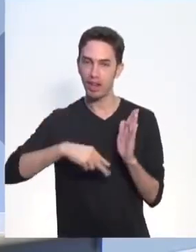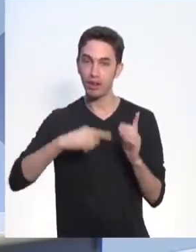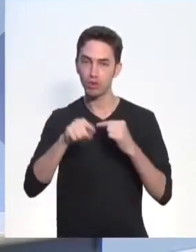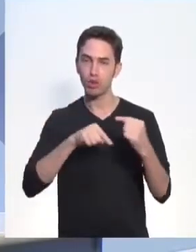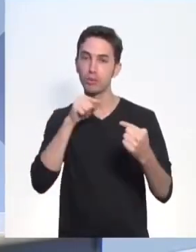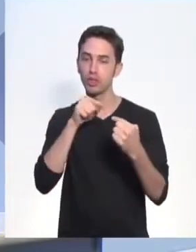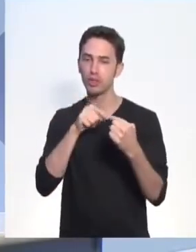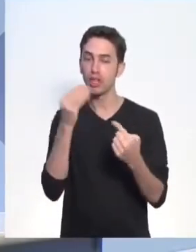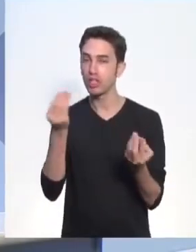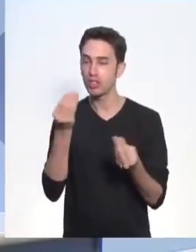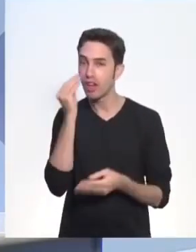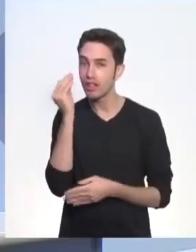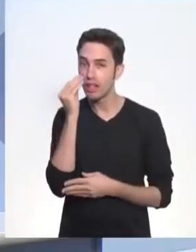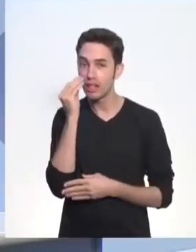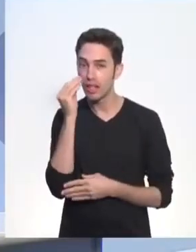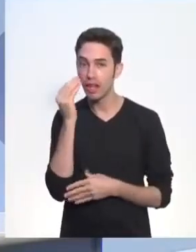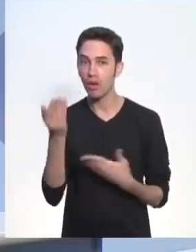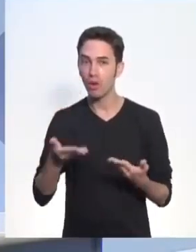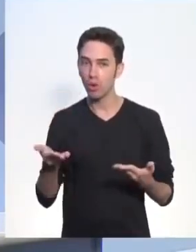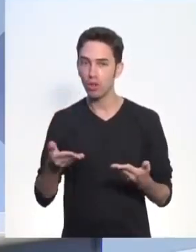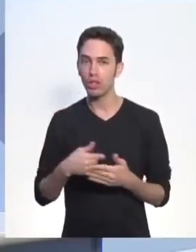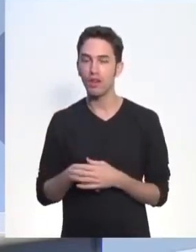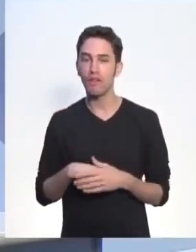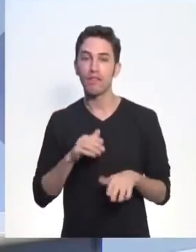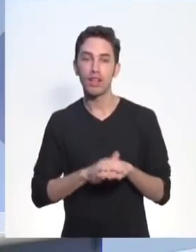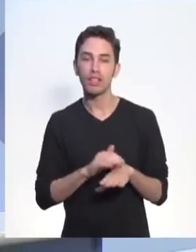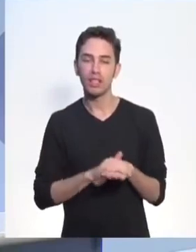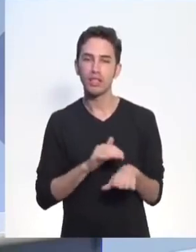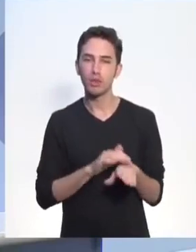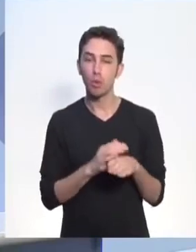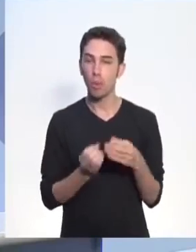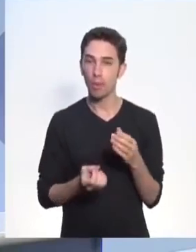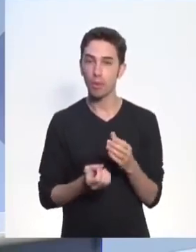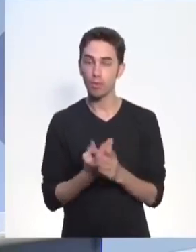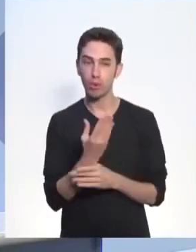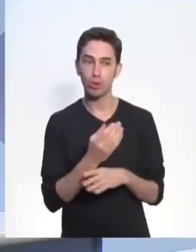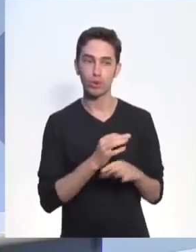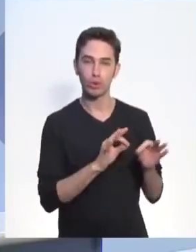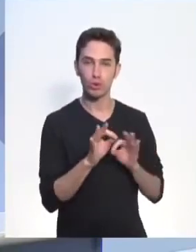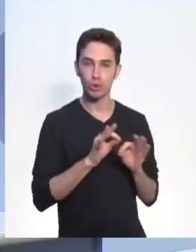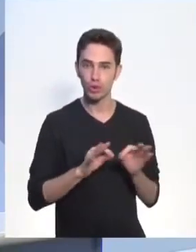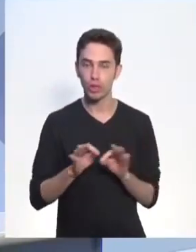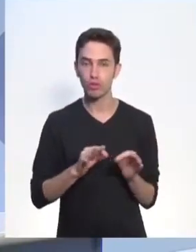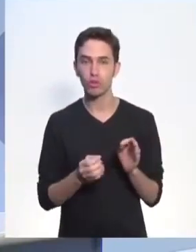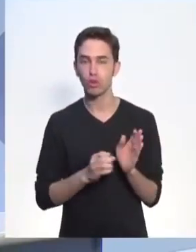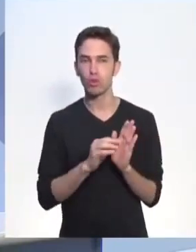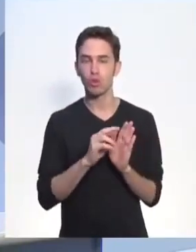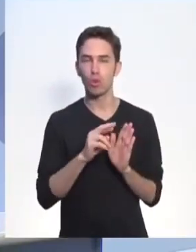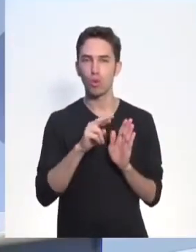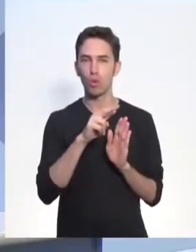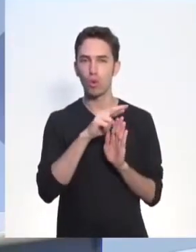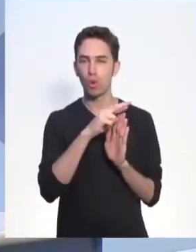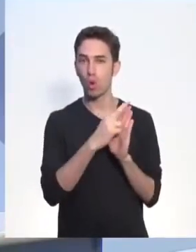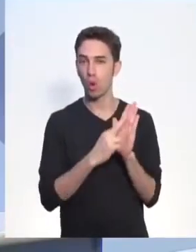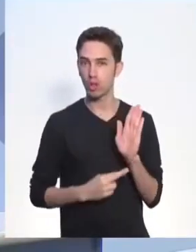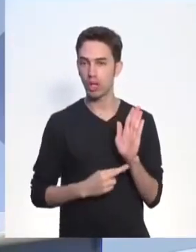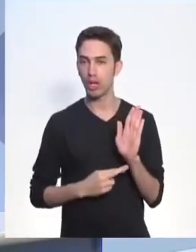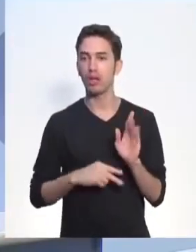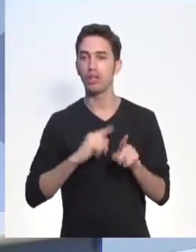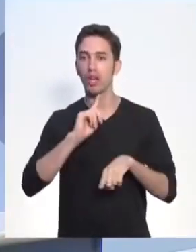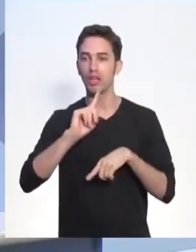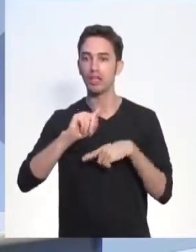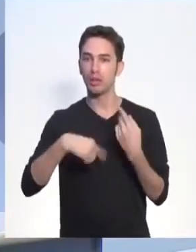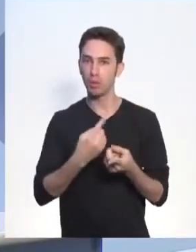gente vai tentar hoje fazer uma produção de um roteiro com vocês, para, na